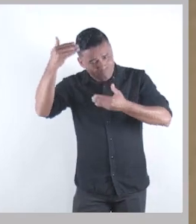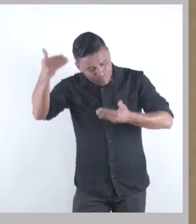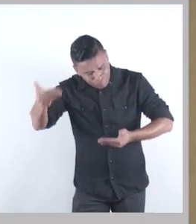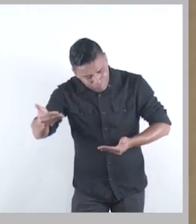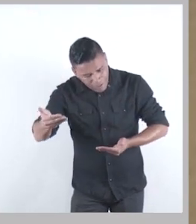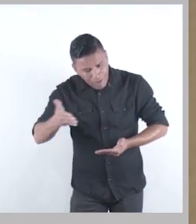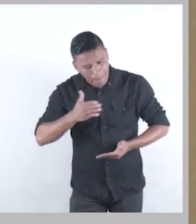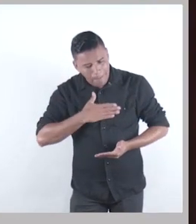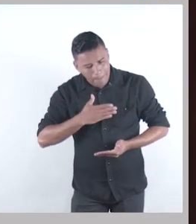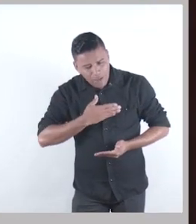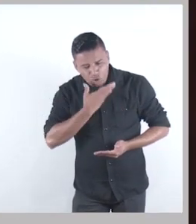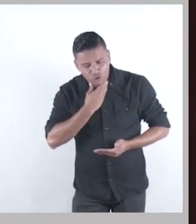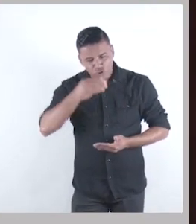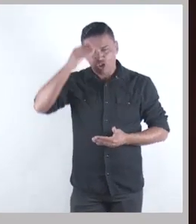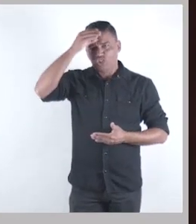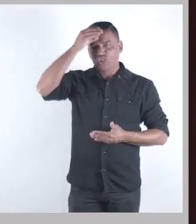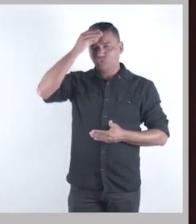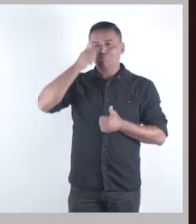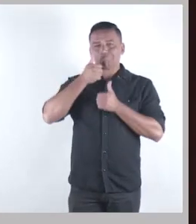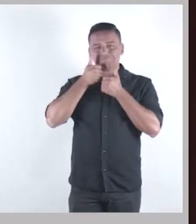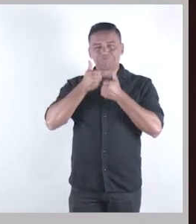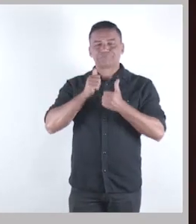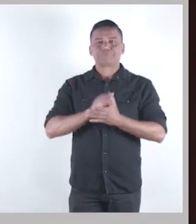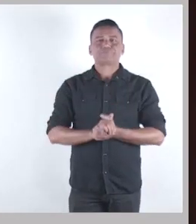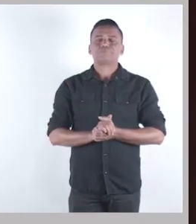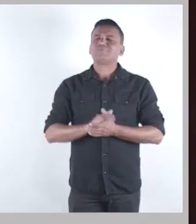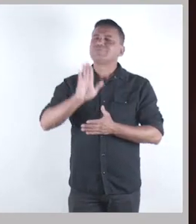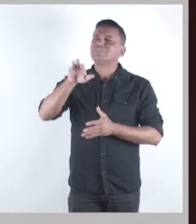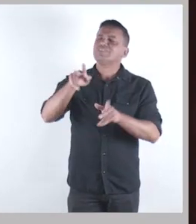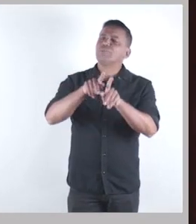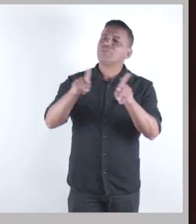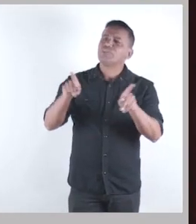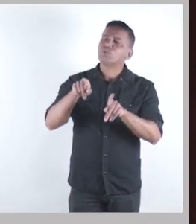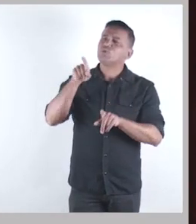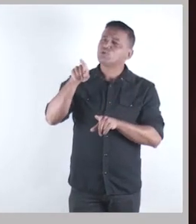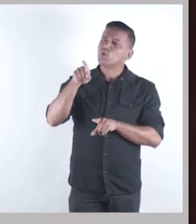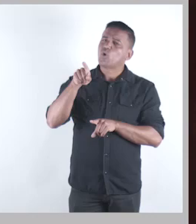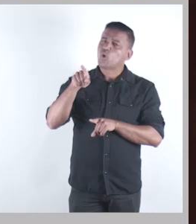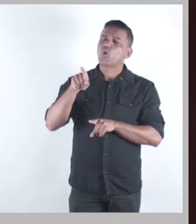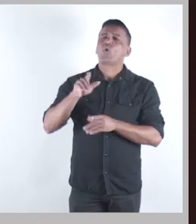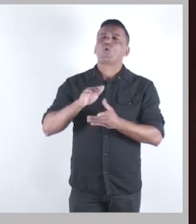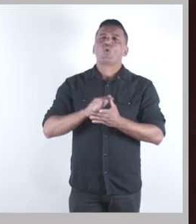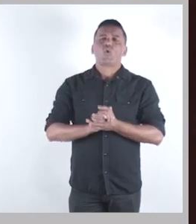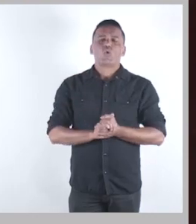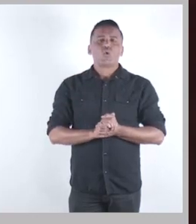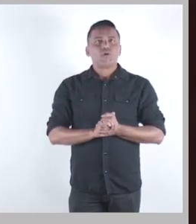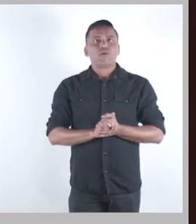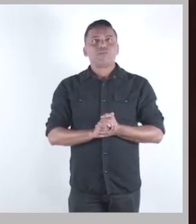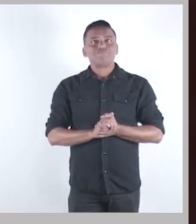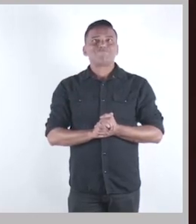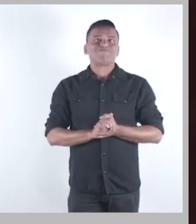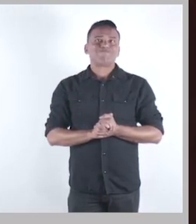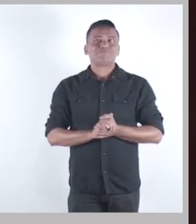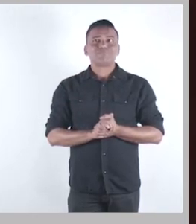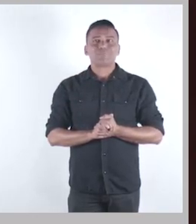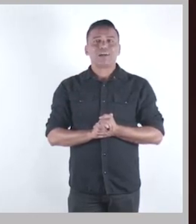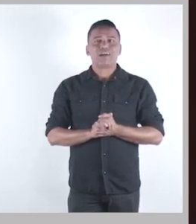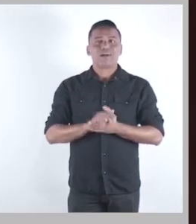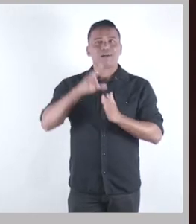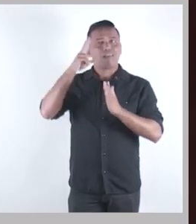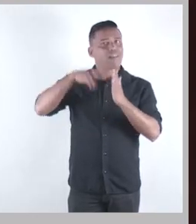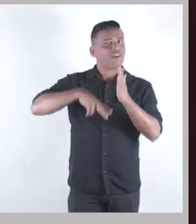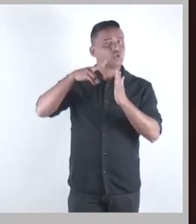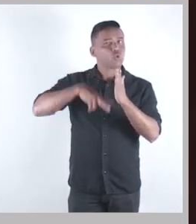tio também. Professor, e o senhor se tornou um defensor, né, da